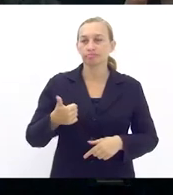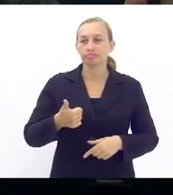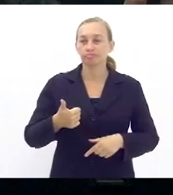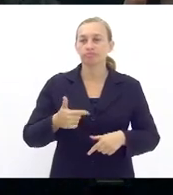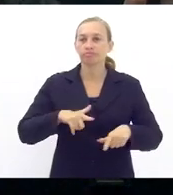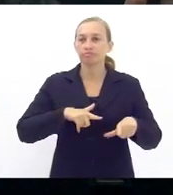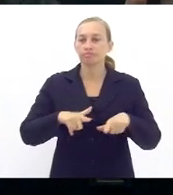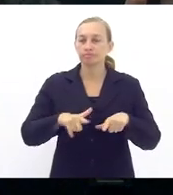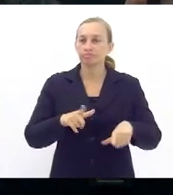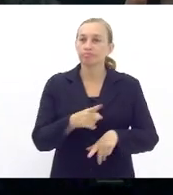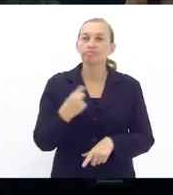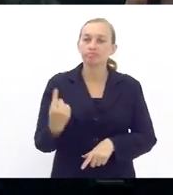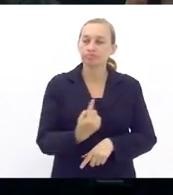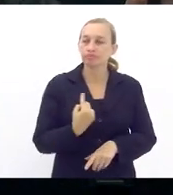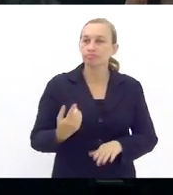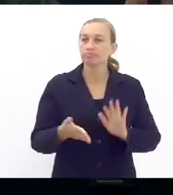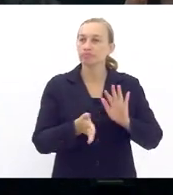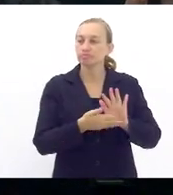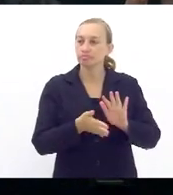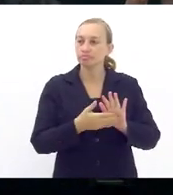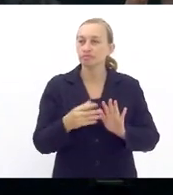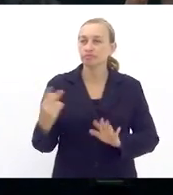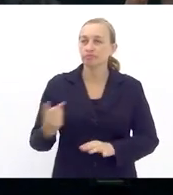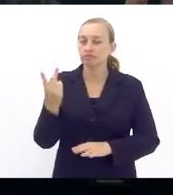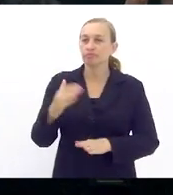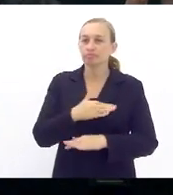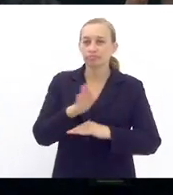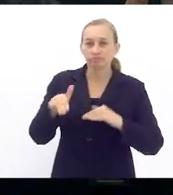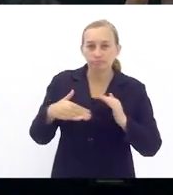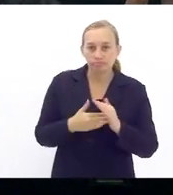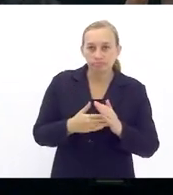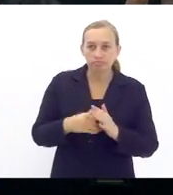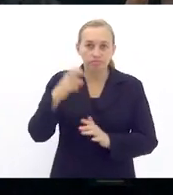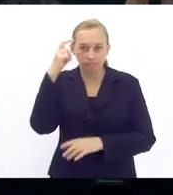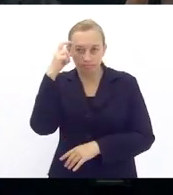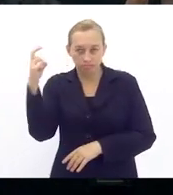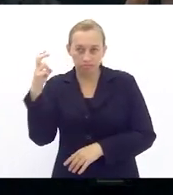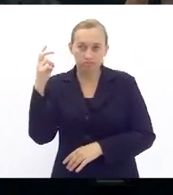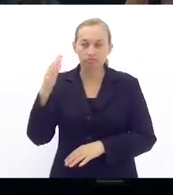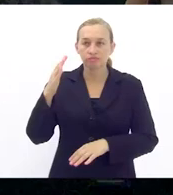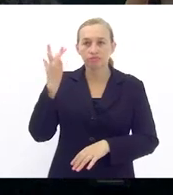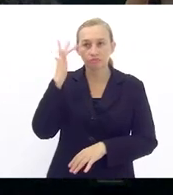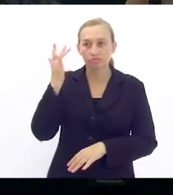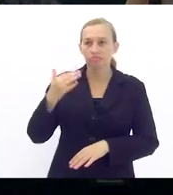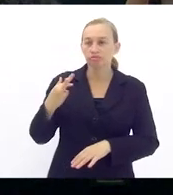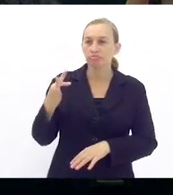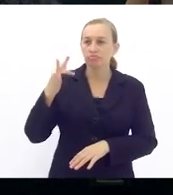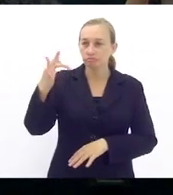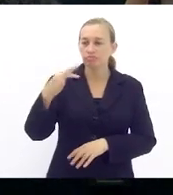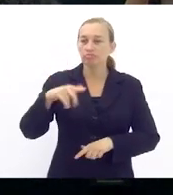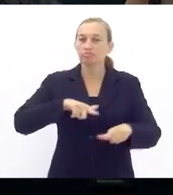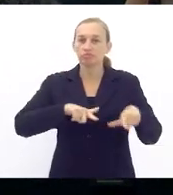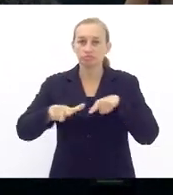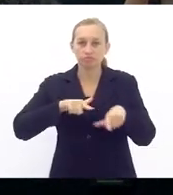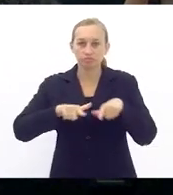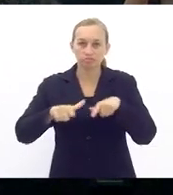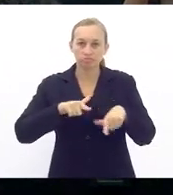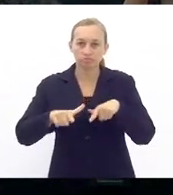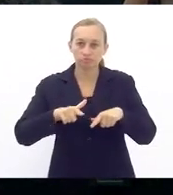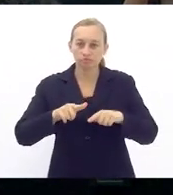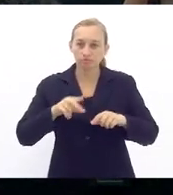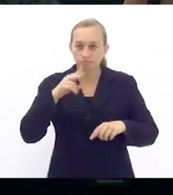tá proposto obviamente a valorizar toda a questão cultural eu acho que mais à frente a gente vai trabalhar muito